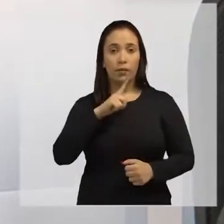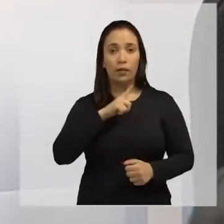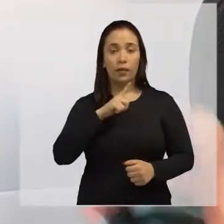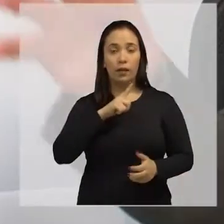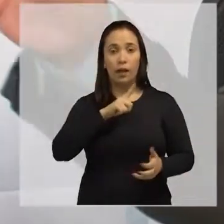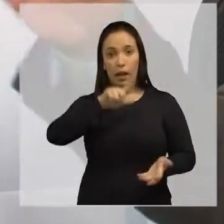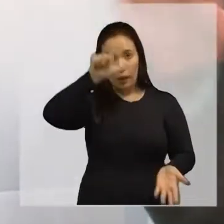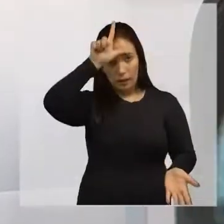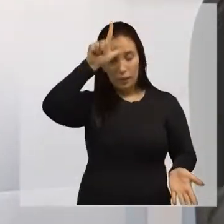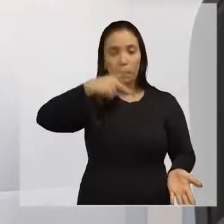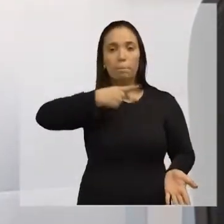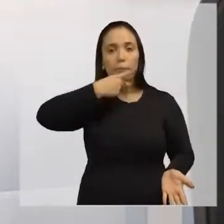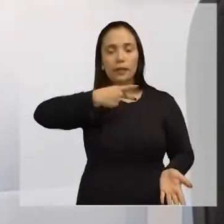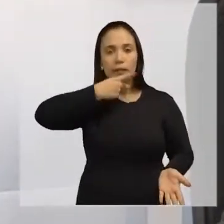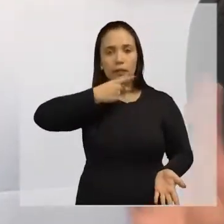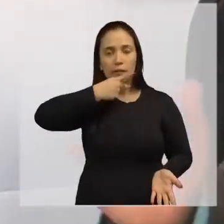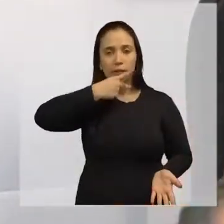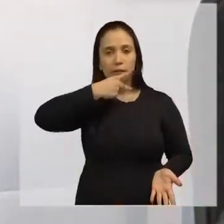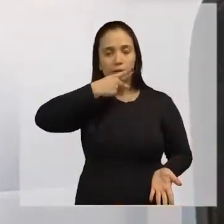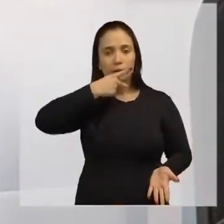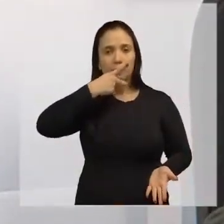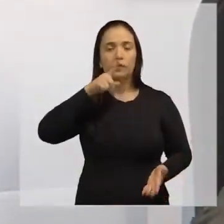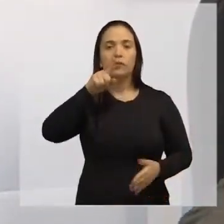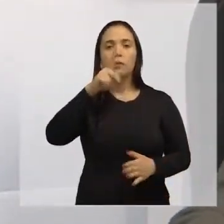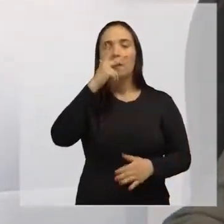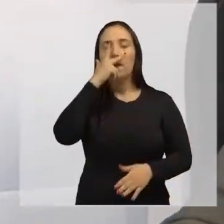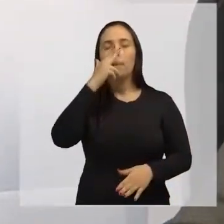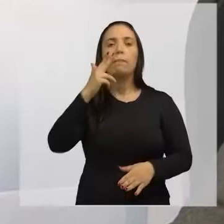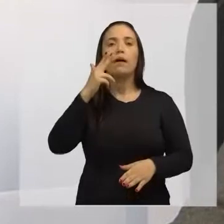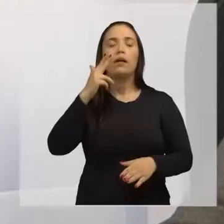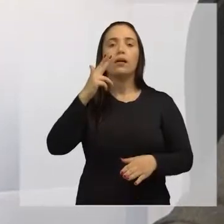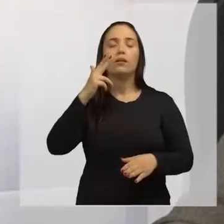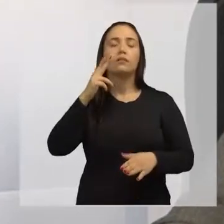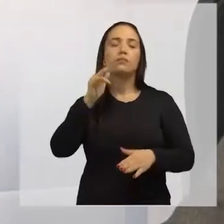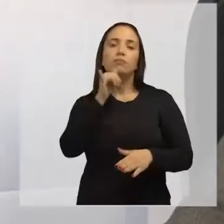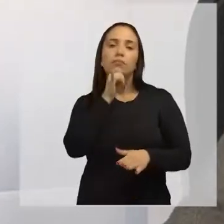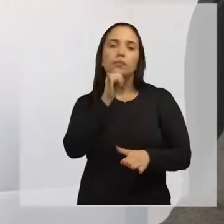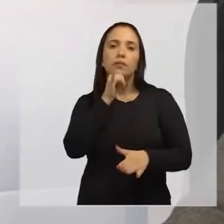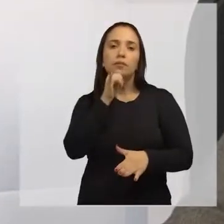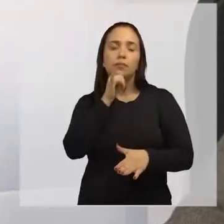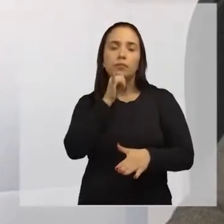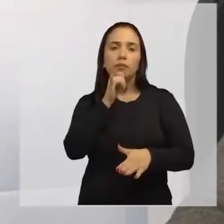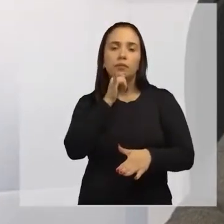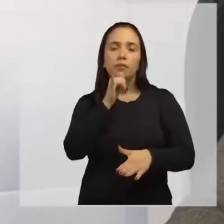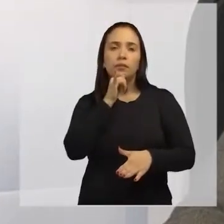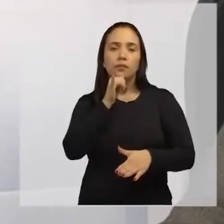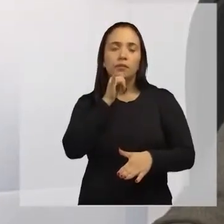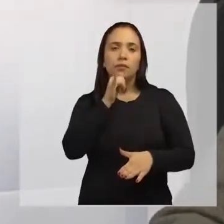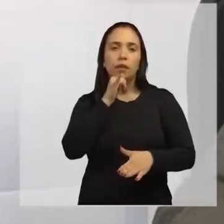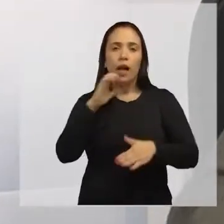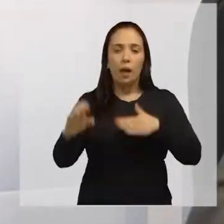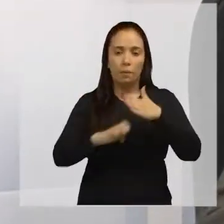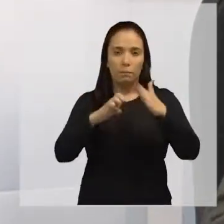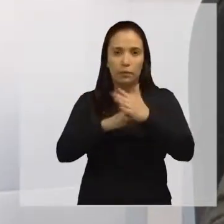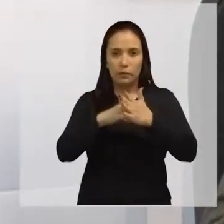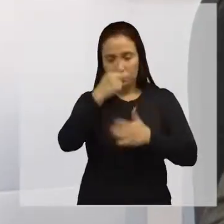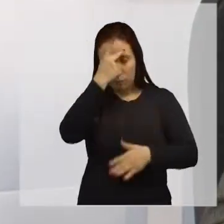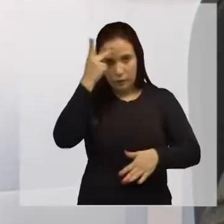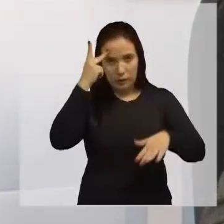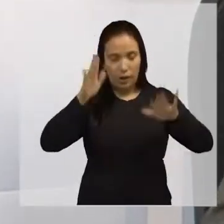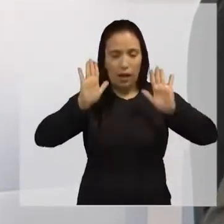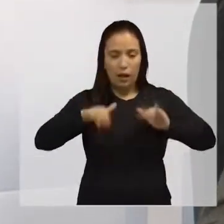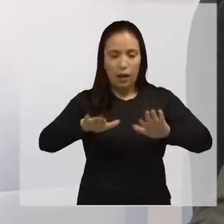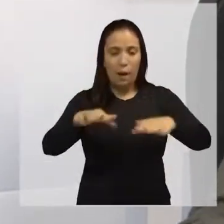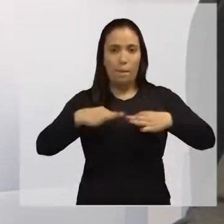como se fosse hoje os empresários da área de confecção. Um exemplo, fizeram blusas, bandeiras. Esperavam uma